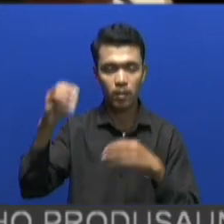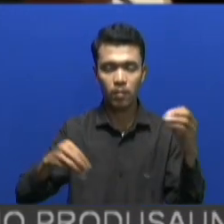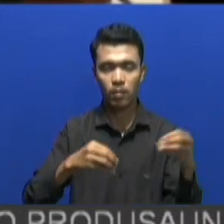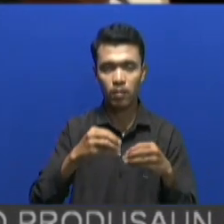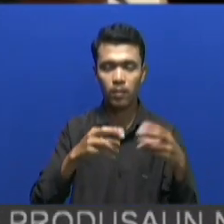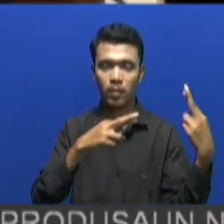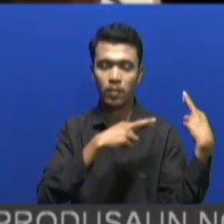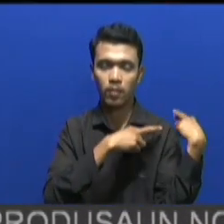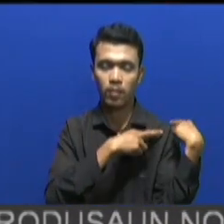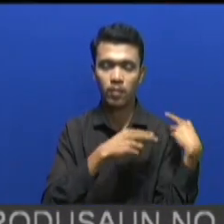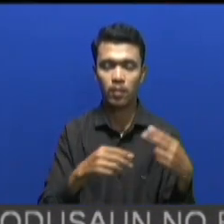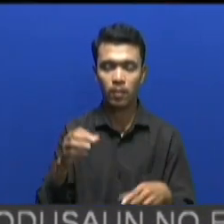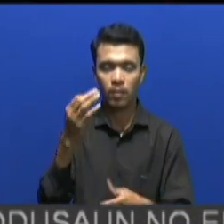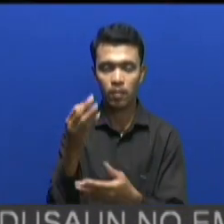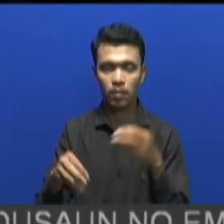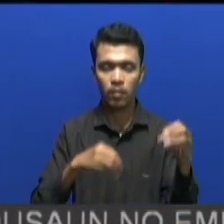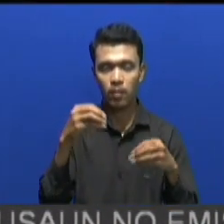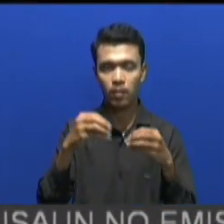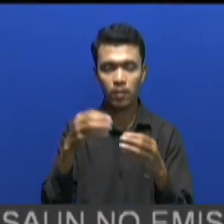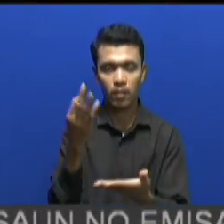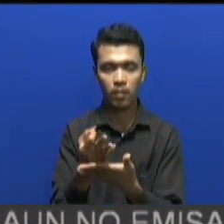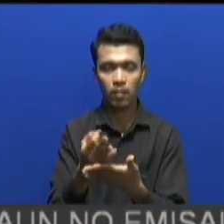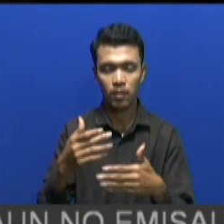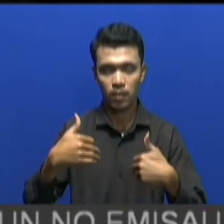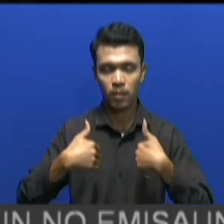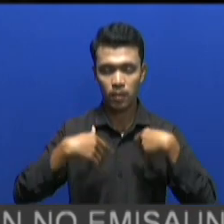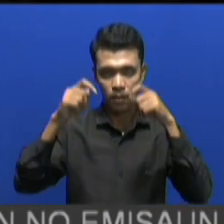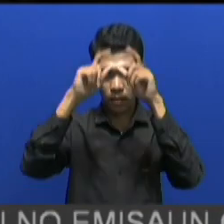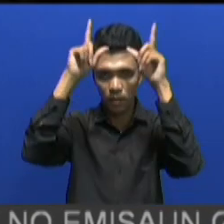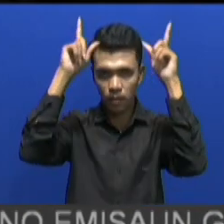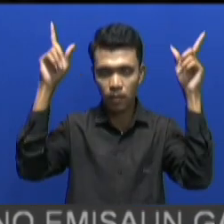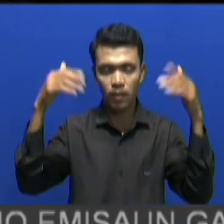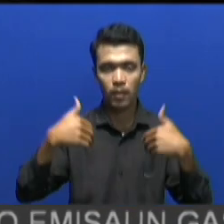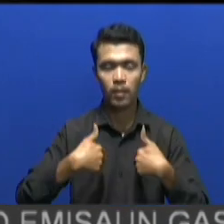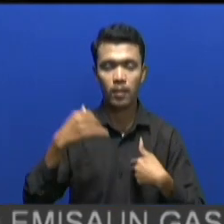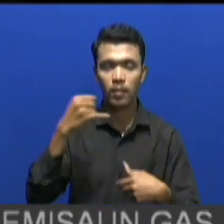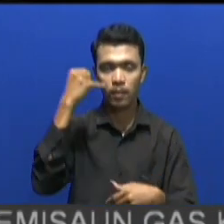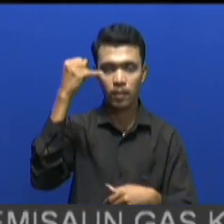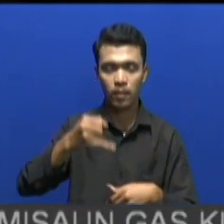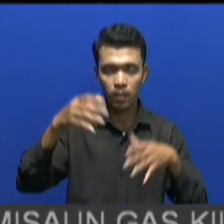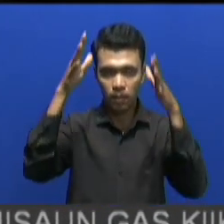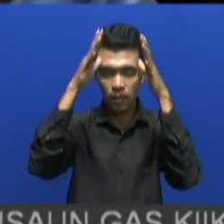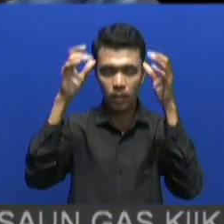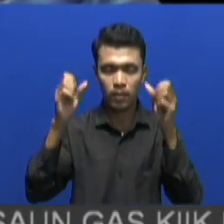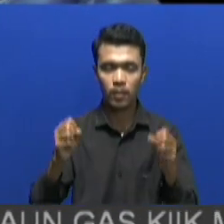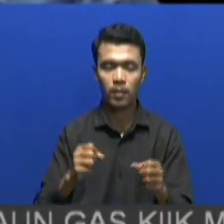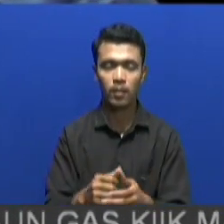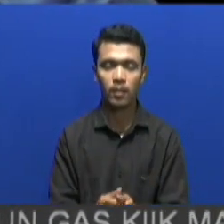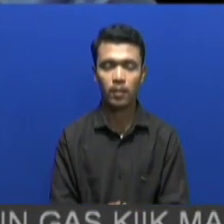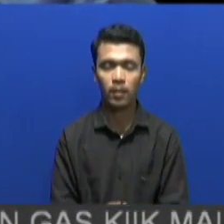a contabilidade financeira e a Timor-Leste. E a entrevista, presidente da Associação Contabilista